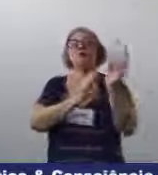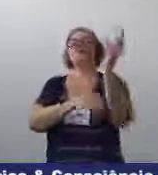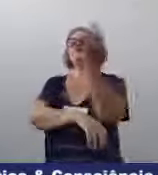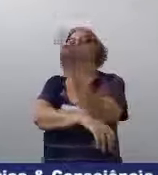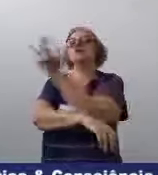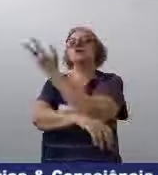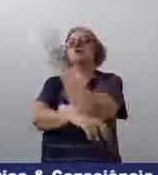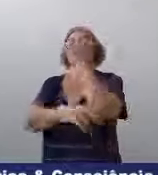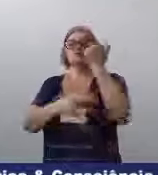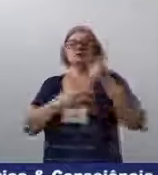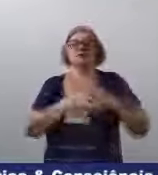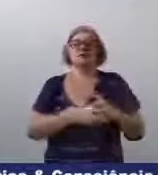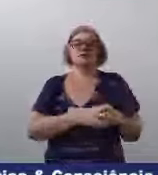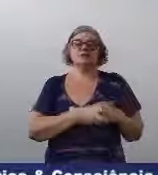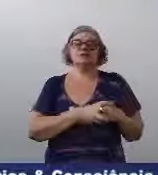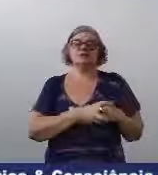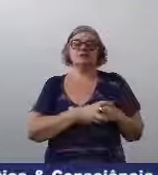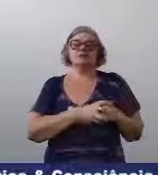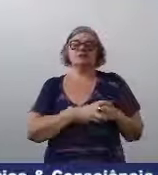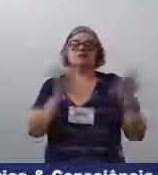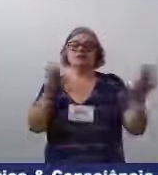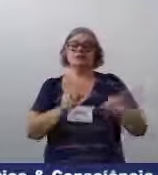própria natureza.